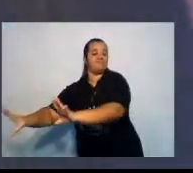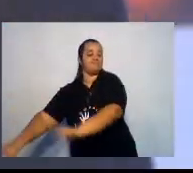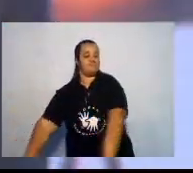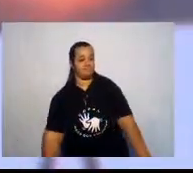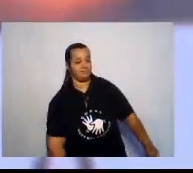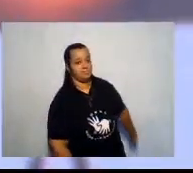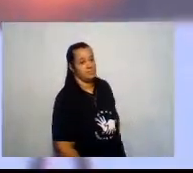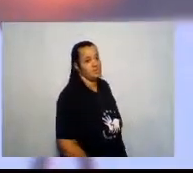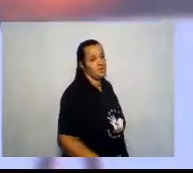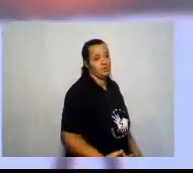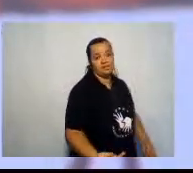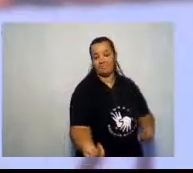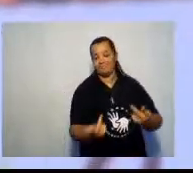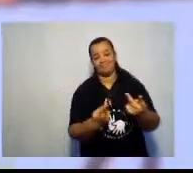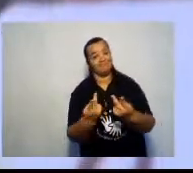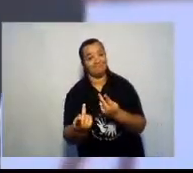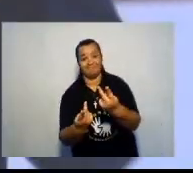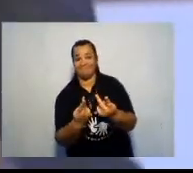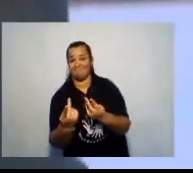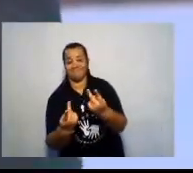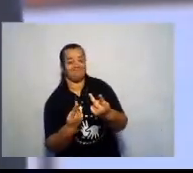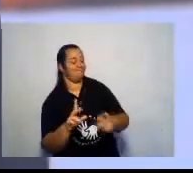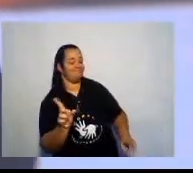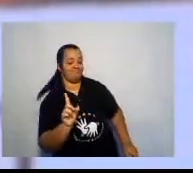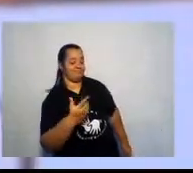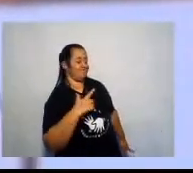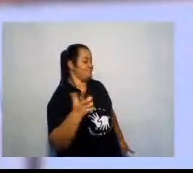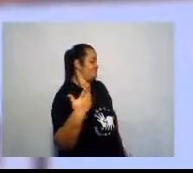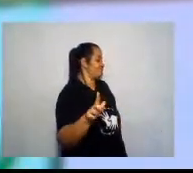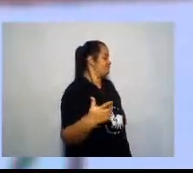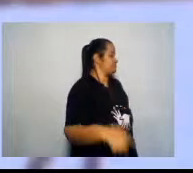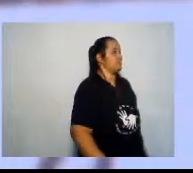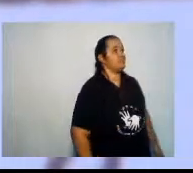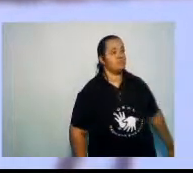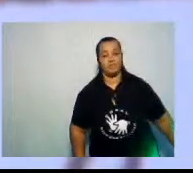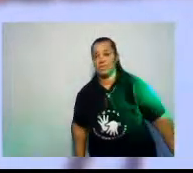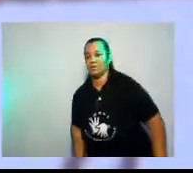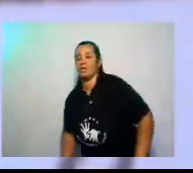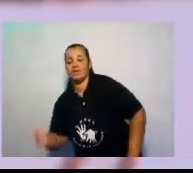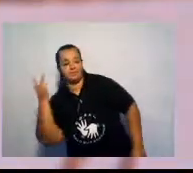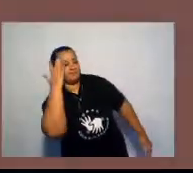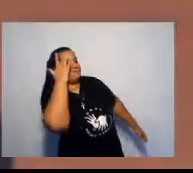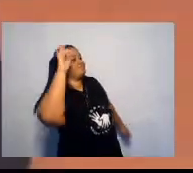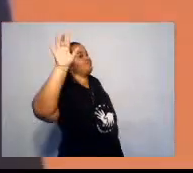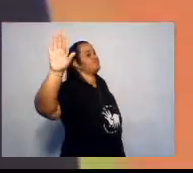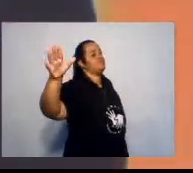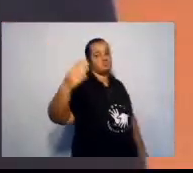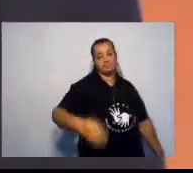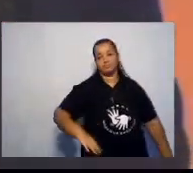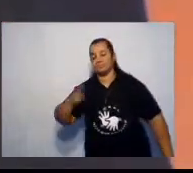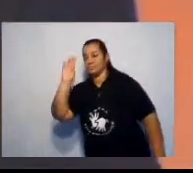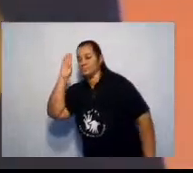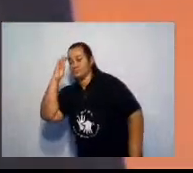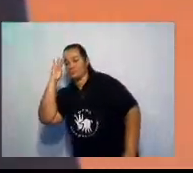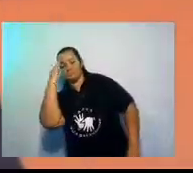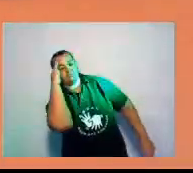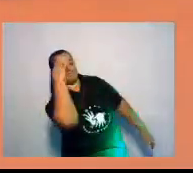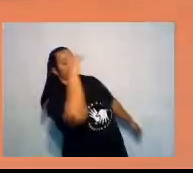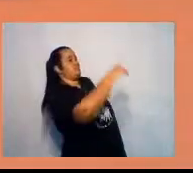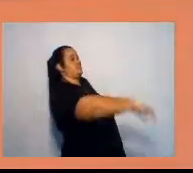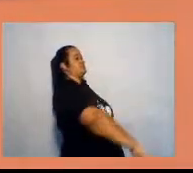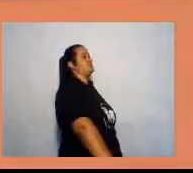te expulsou. Não tem mais eu e você. Tá fácil